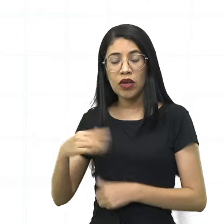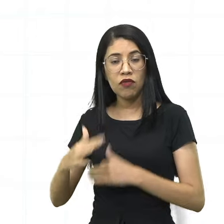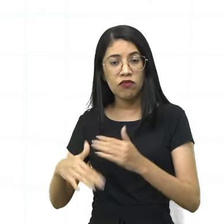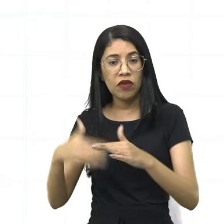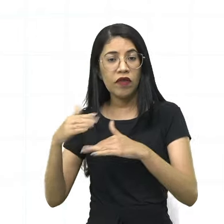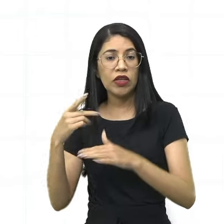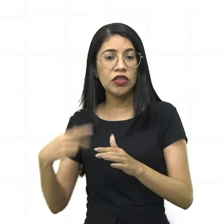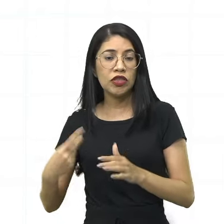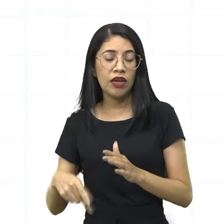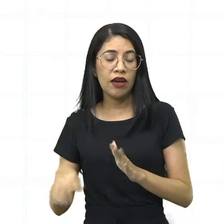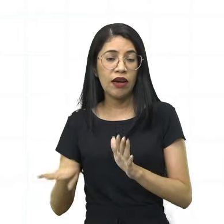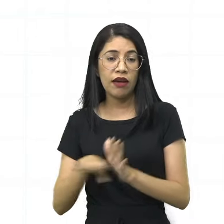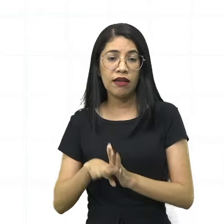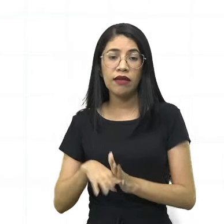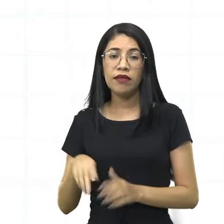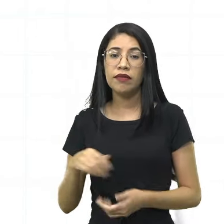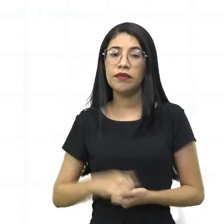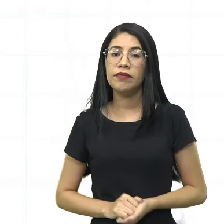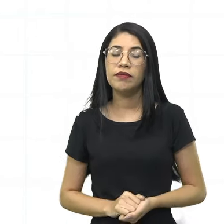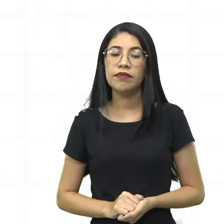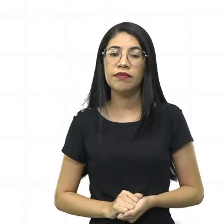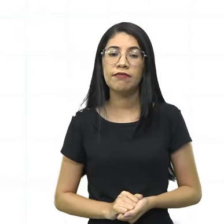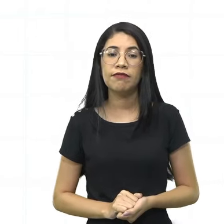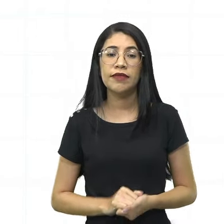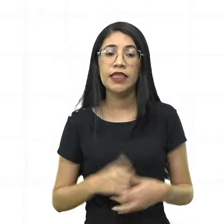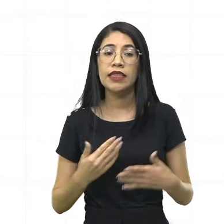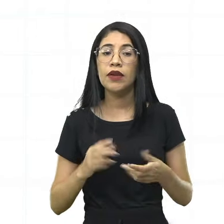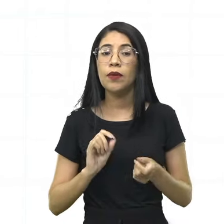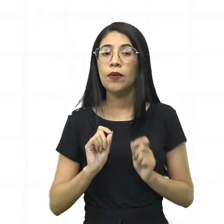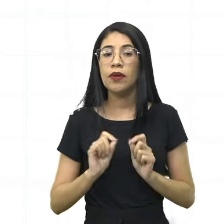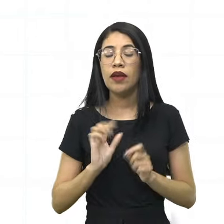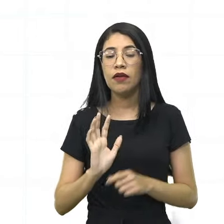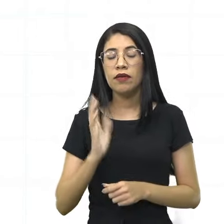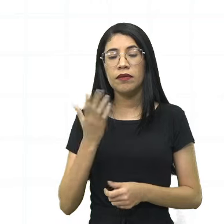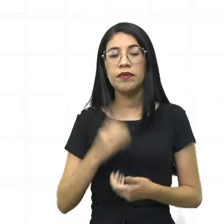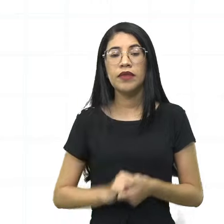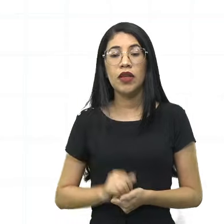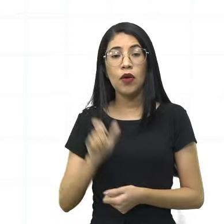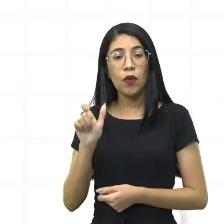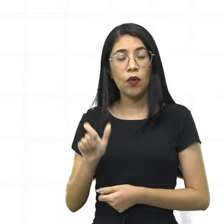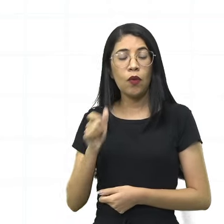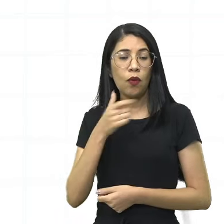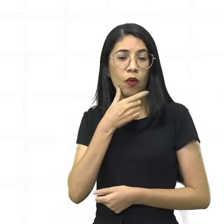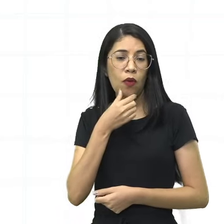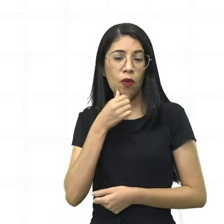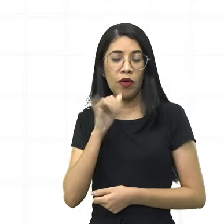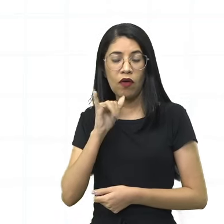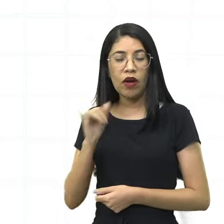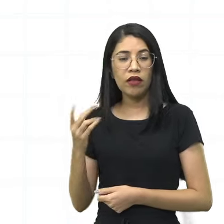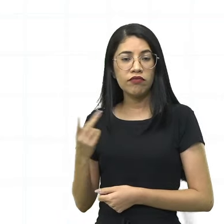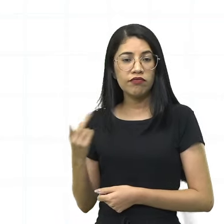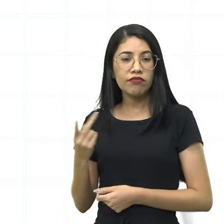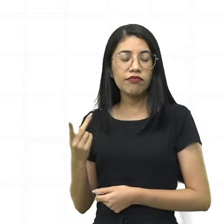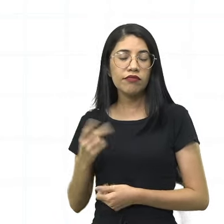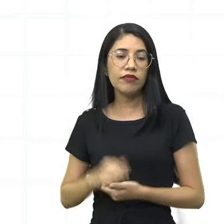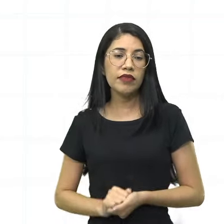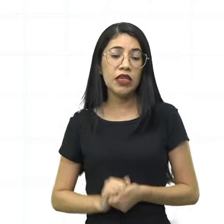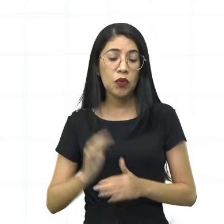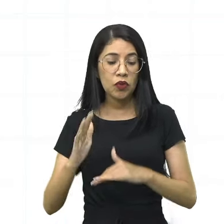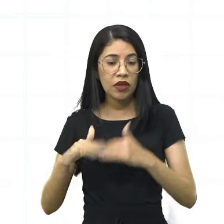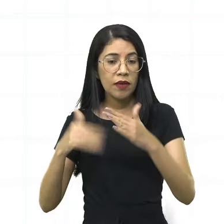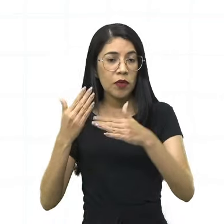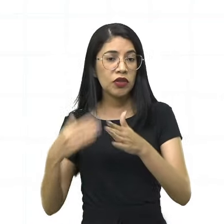desenvolvimento chegava para as bandas de cá. Então o caipira ali, né, fala com a mulher. O desenvolvimento